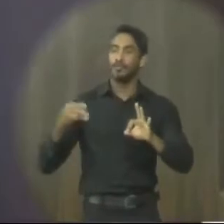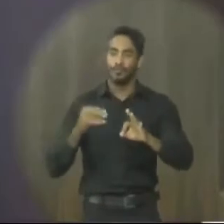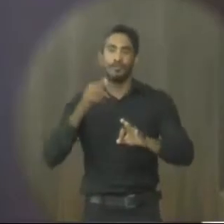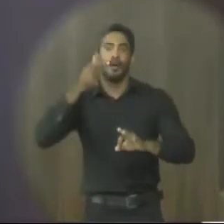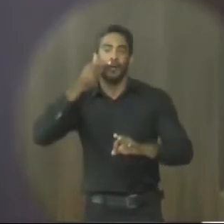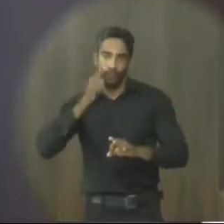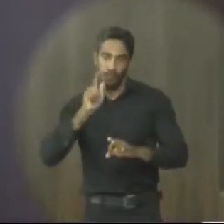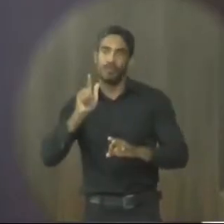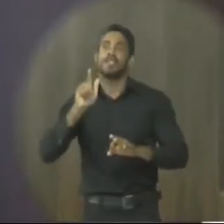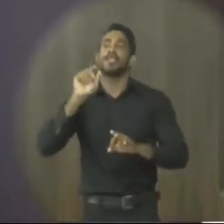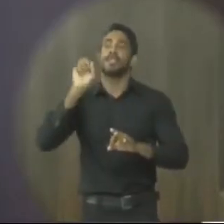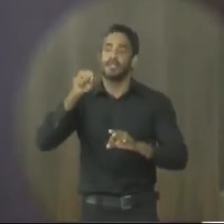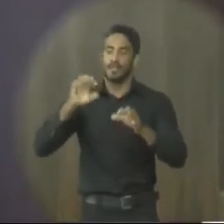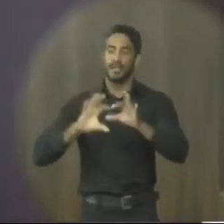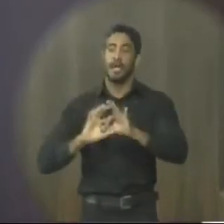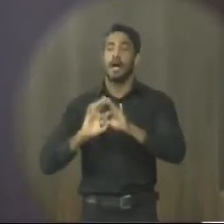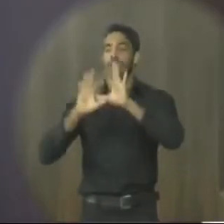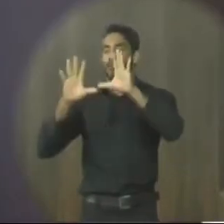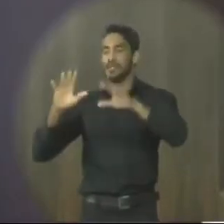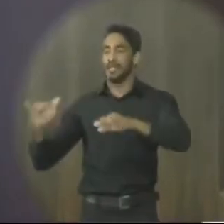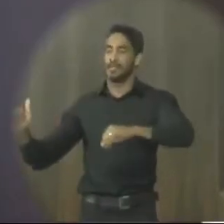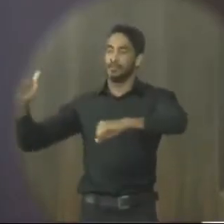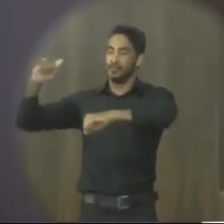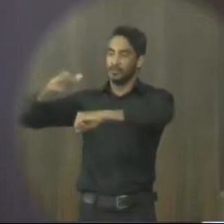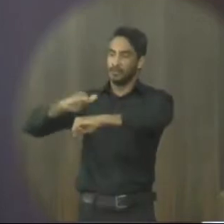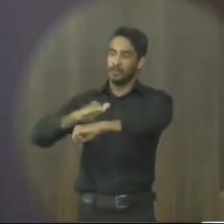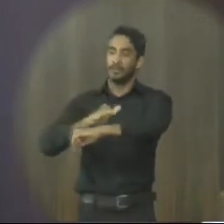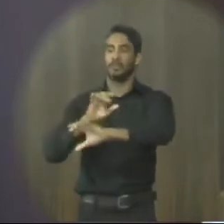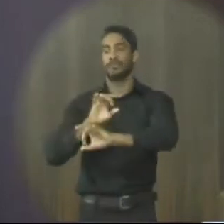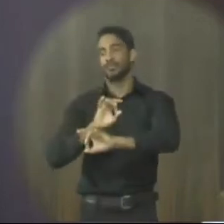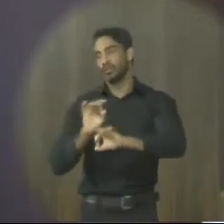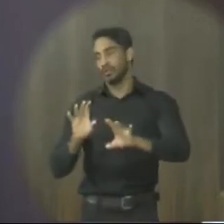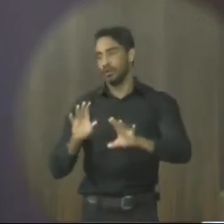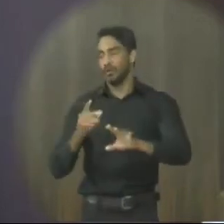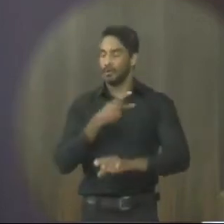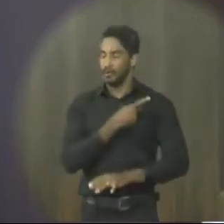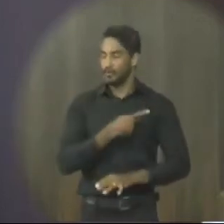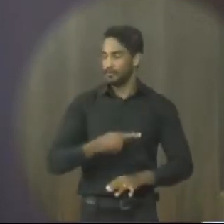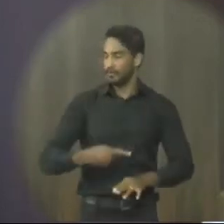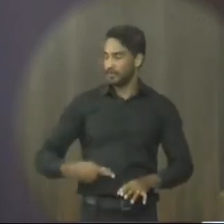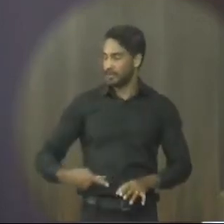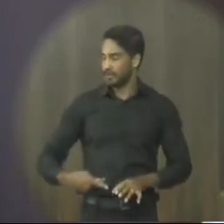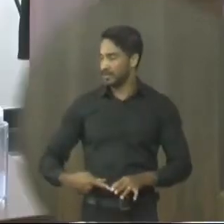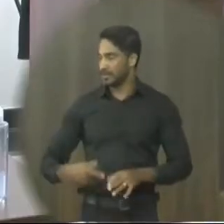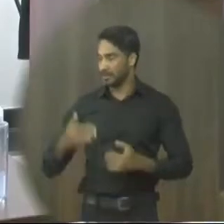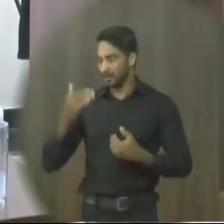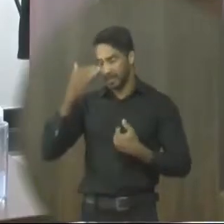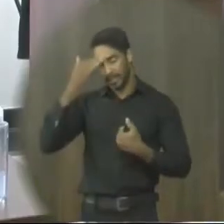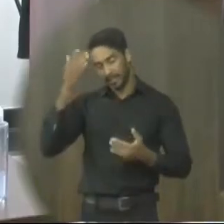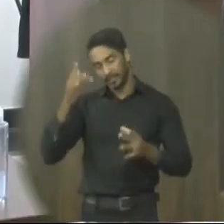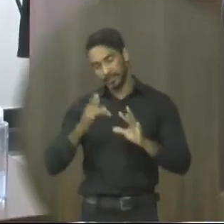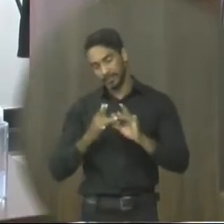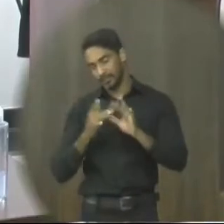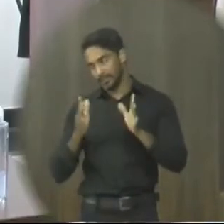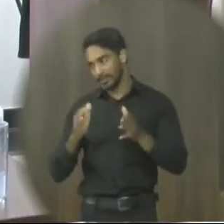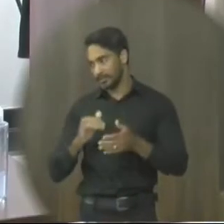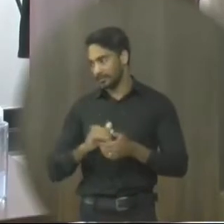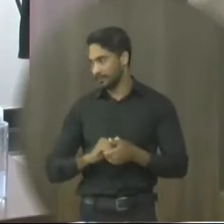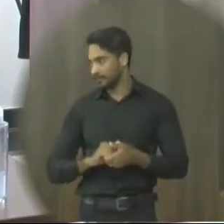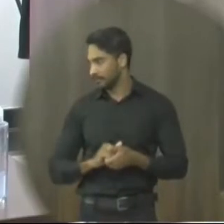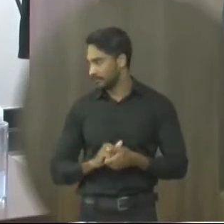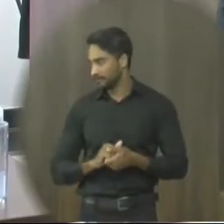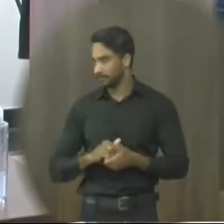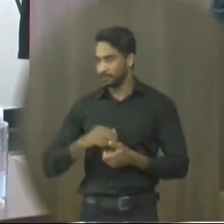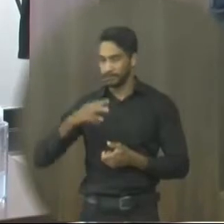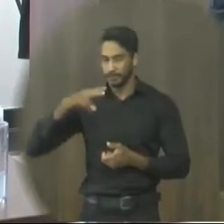ANAC novamente autorizar. Então essas informações, presidente, viu? Agradecer e se coloco à disposição. Mais